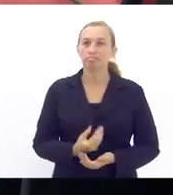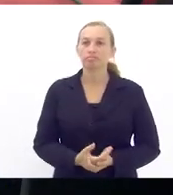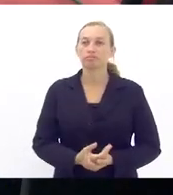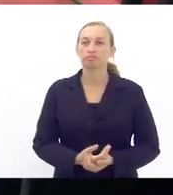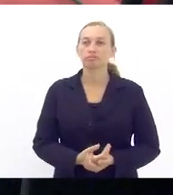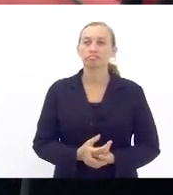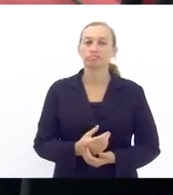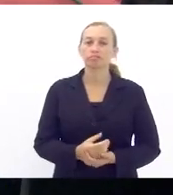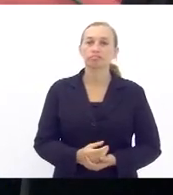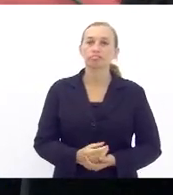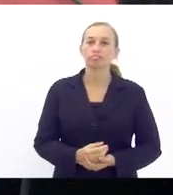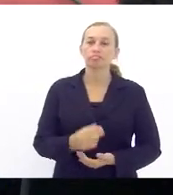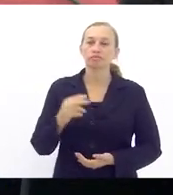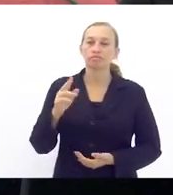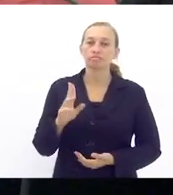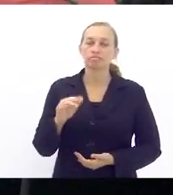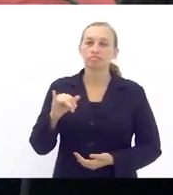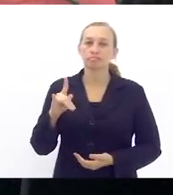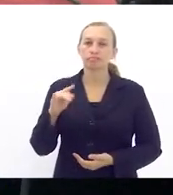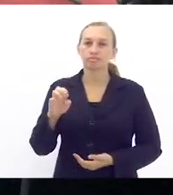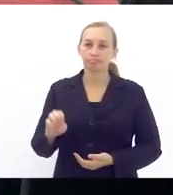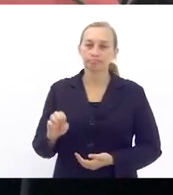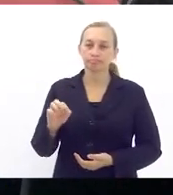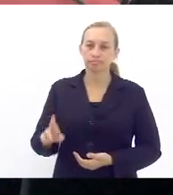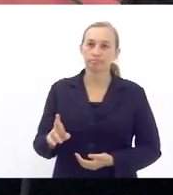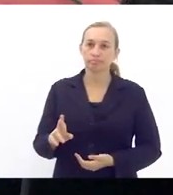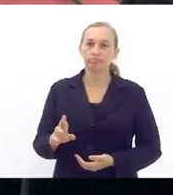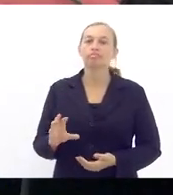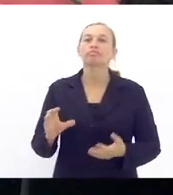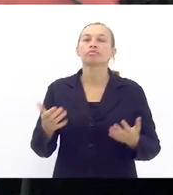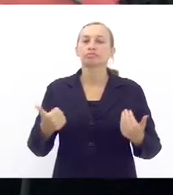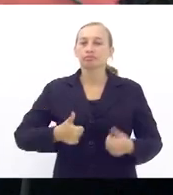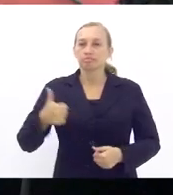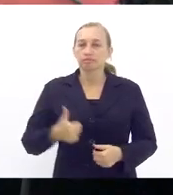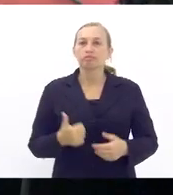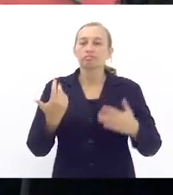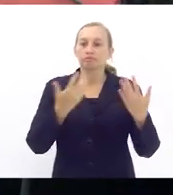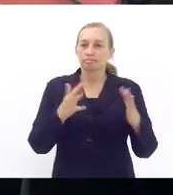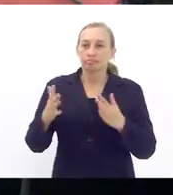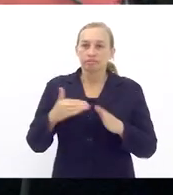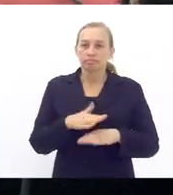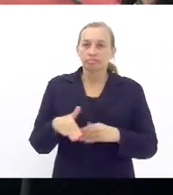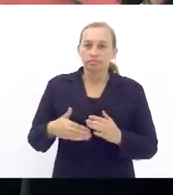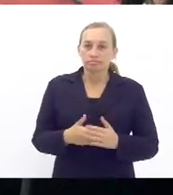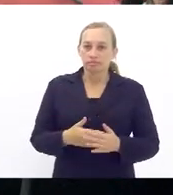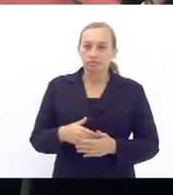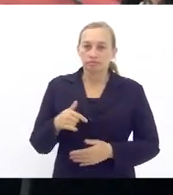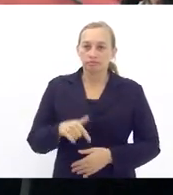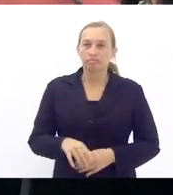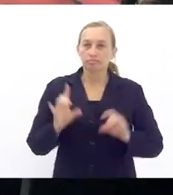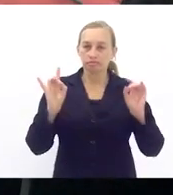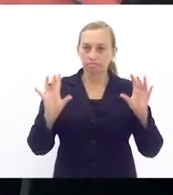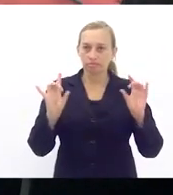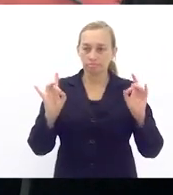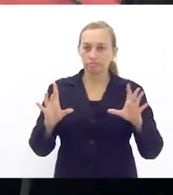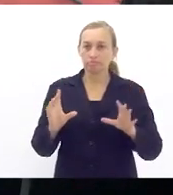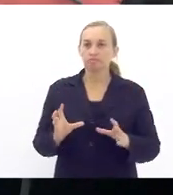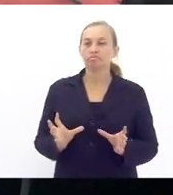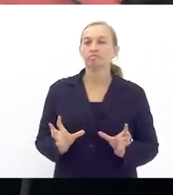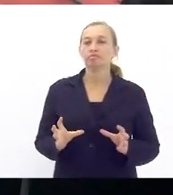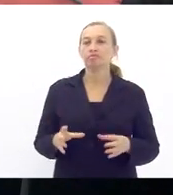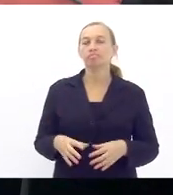aqui o inepac primeiramente eu gostaria de cumprimentar a todos os presentes em especial presidente da Comissão